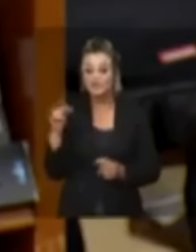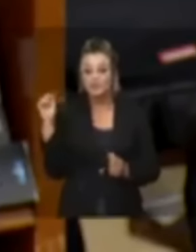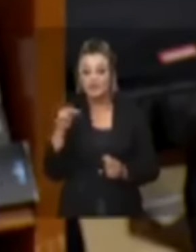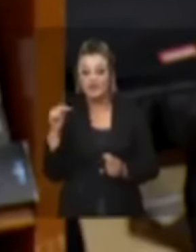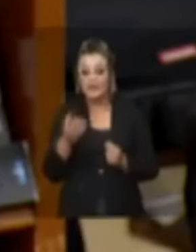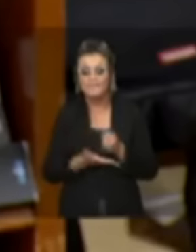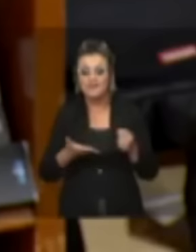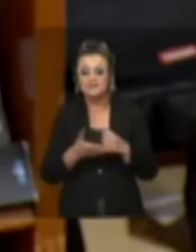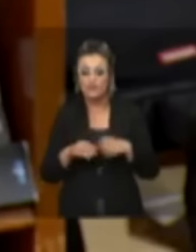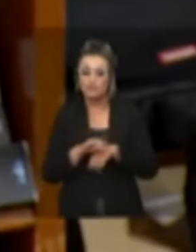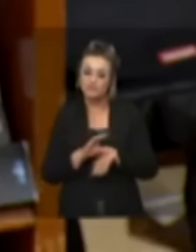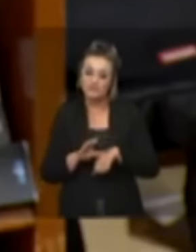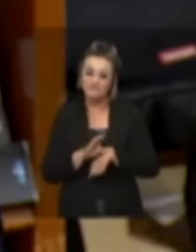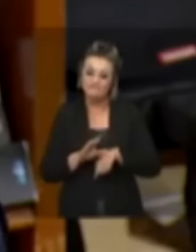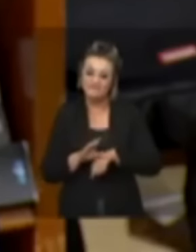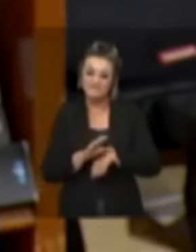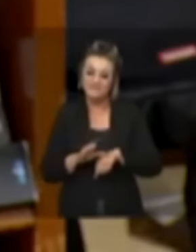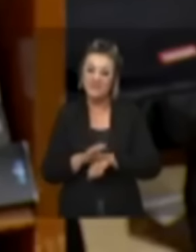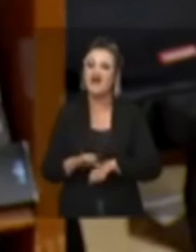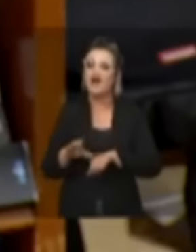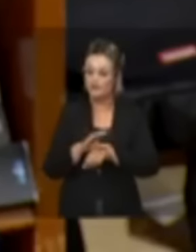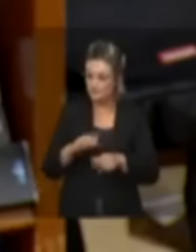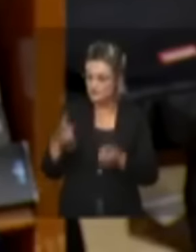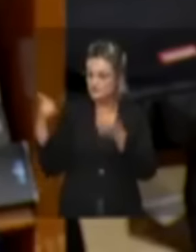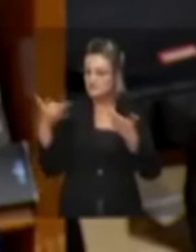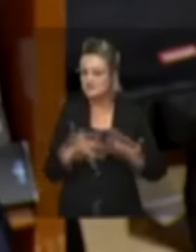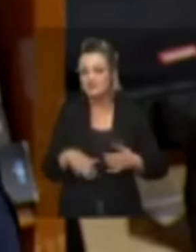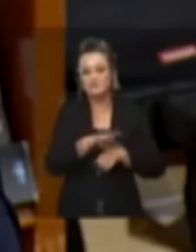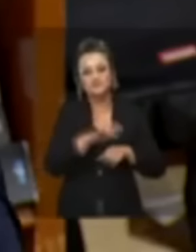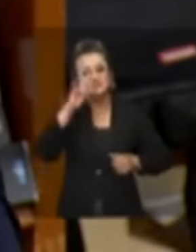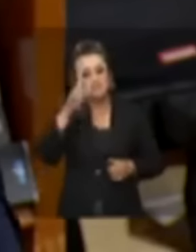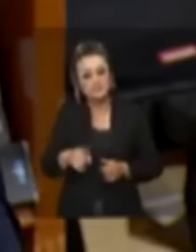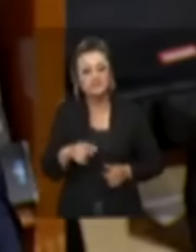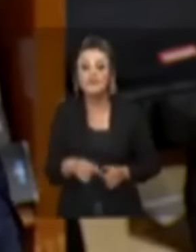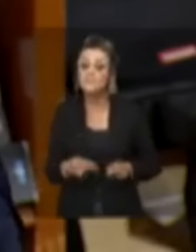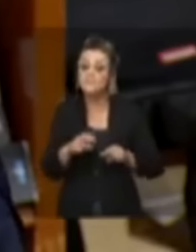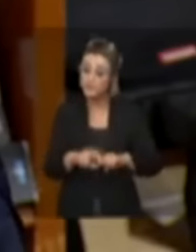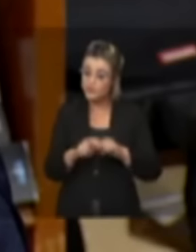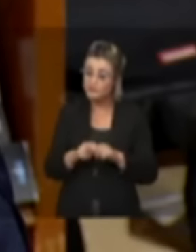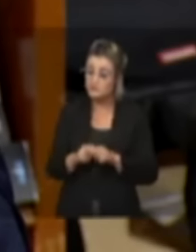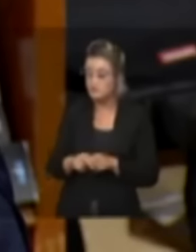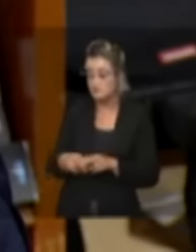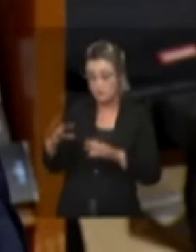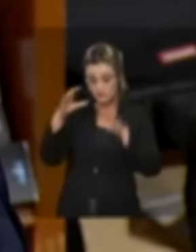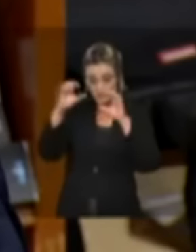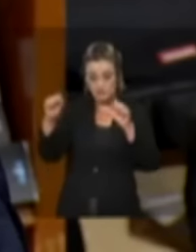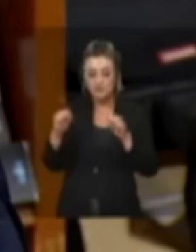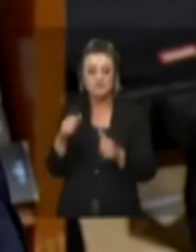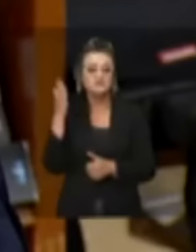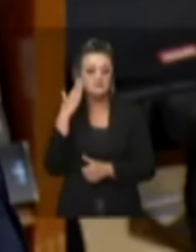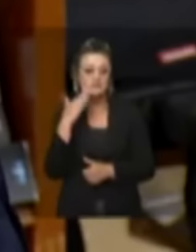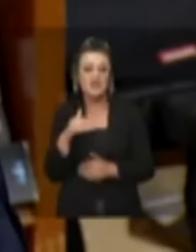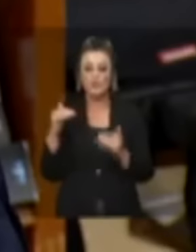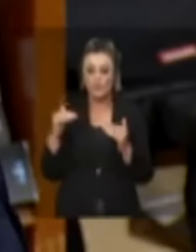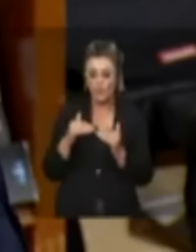Constituição com base nos valores que a constituição institui e portanto para um tribunal dizer